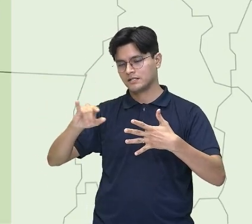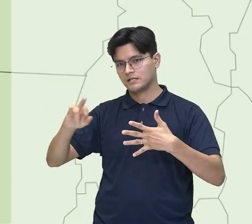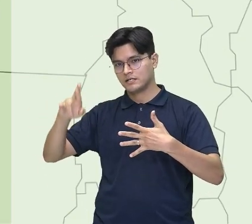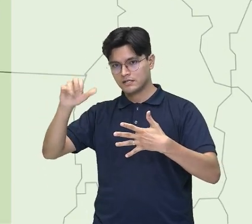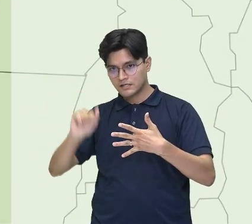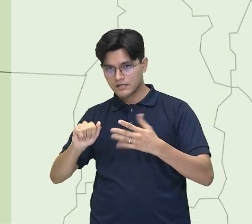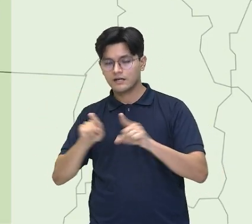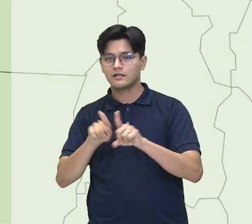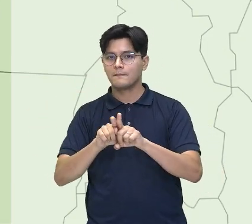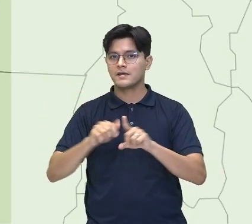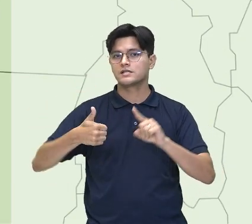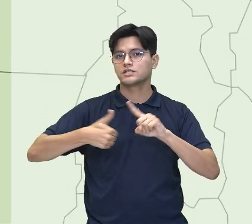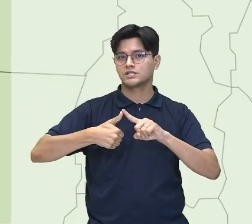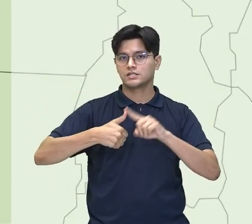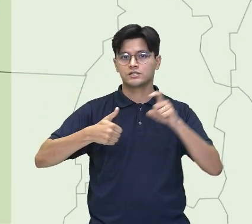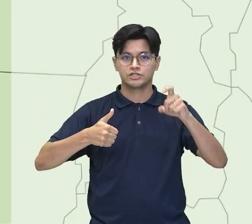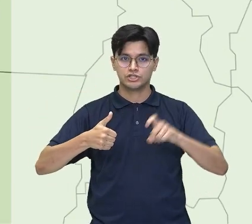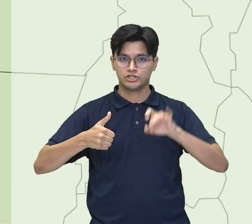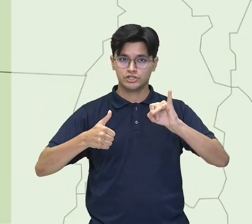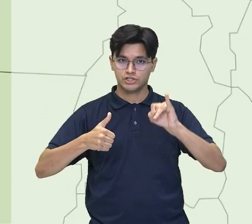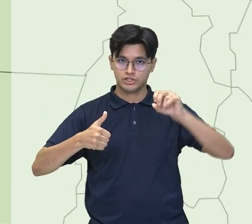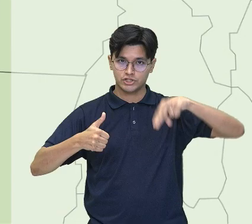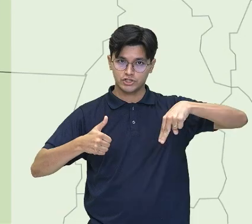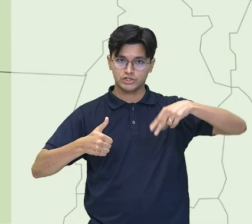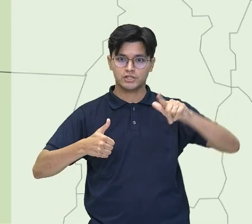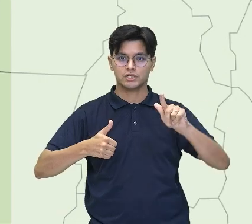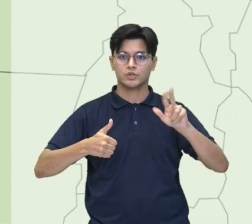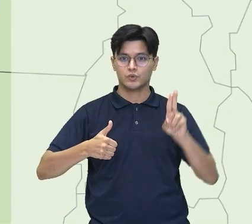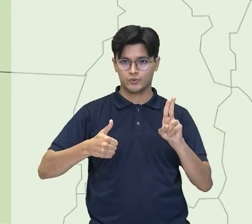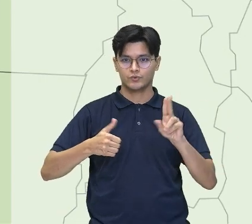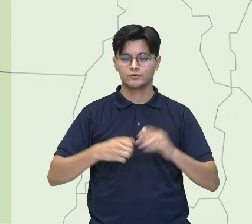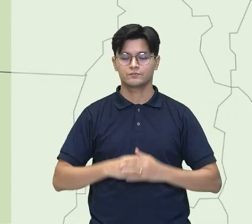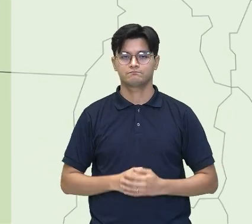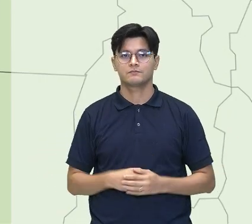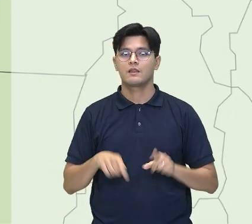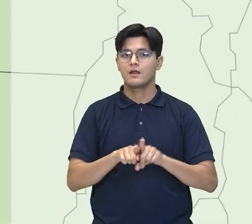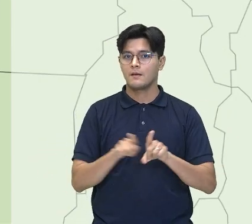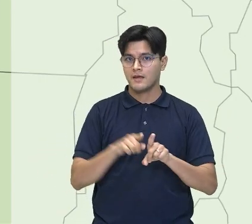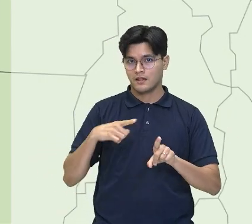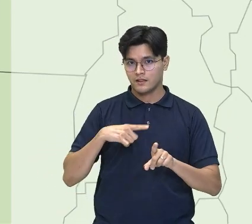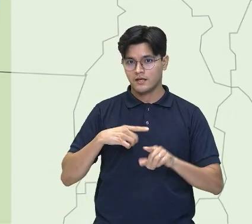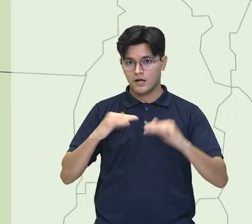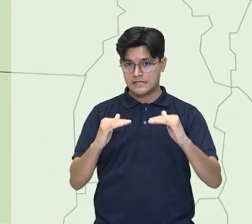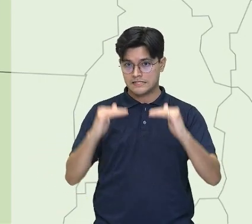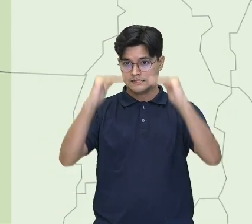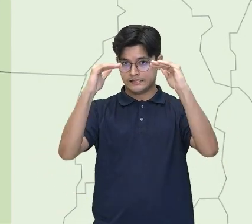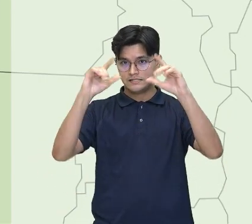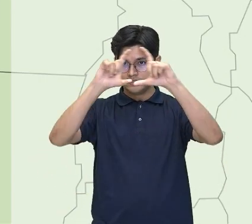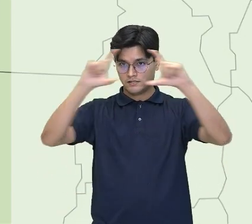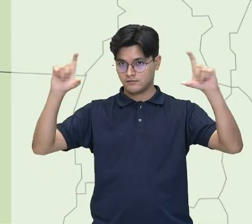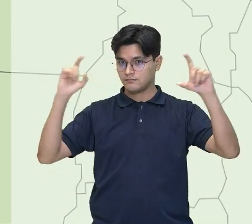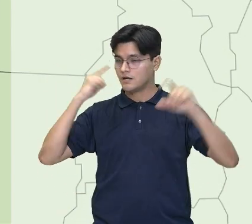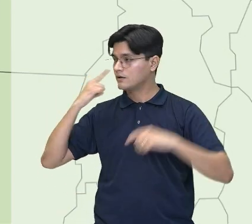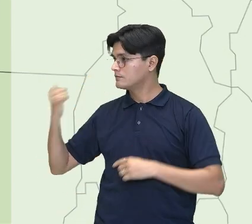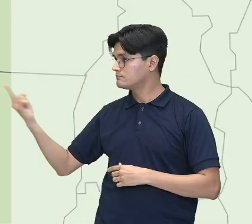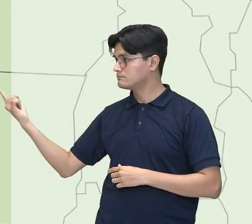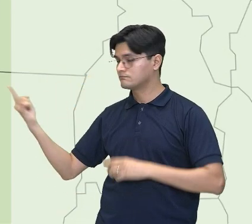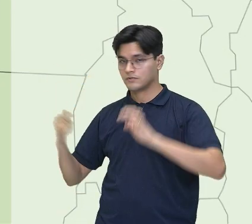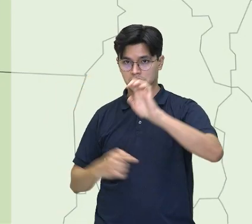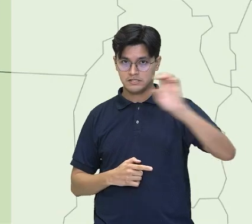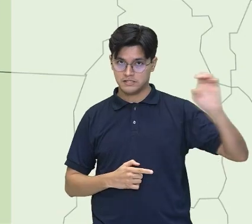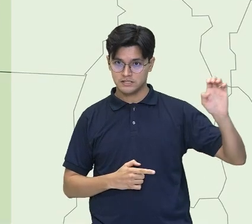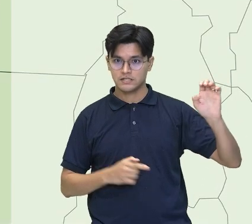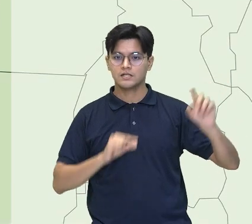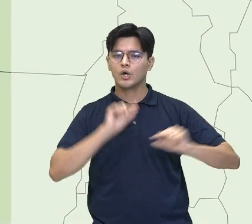do Amazonas. Nós temos também os rios da margem esquerda do rio Amazonas, que